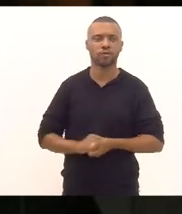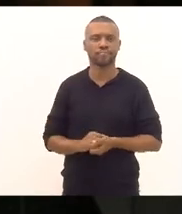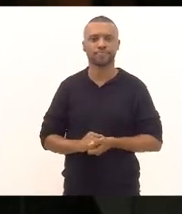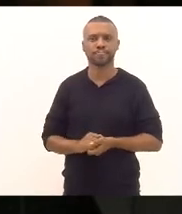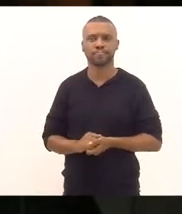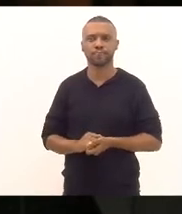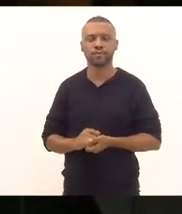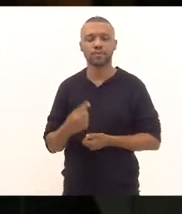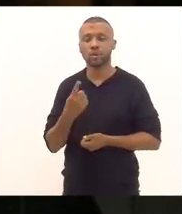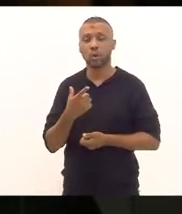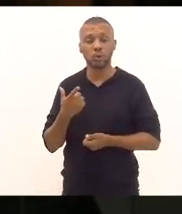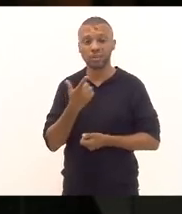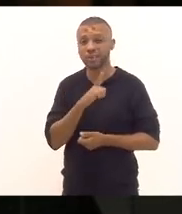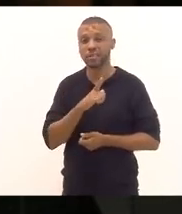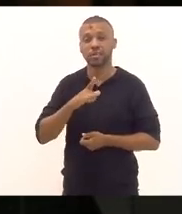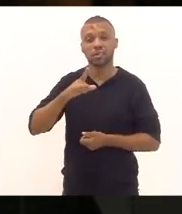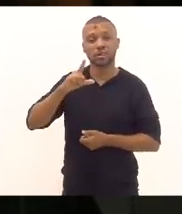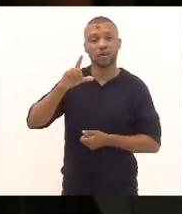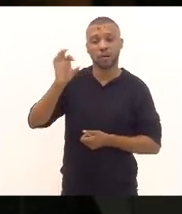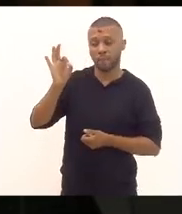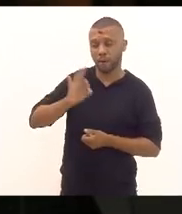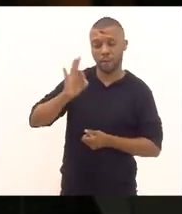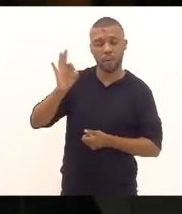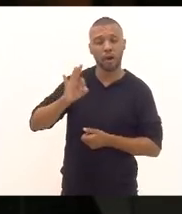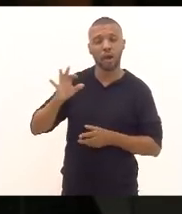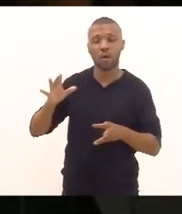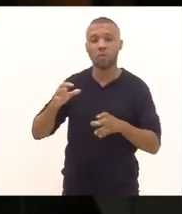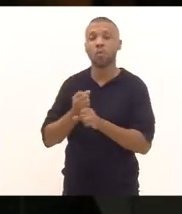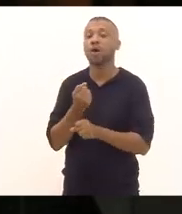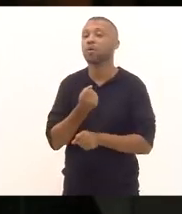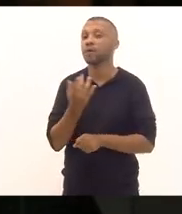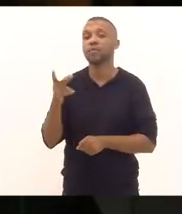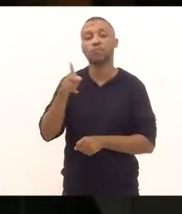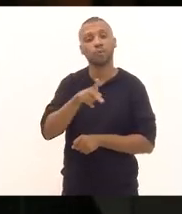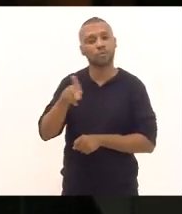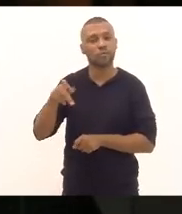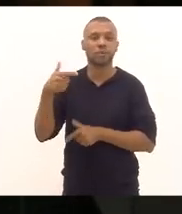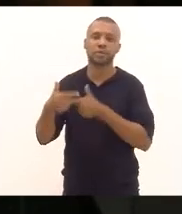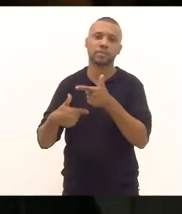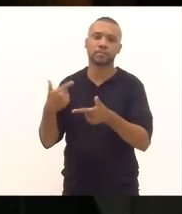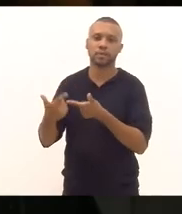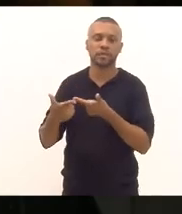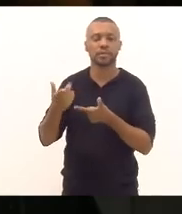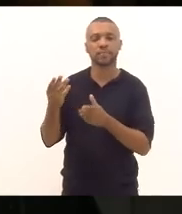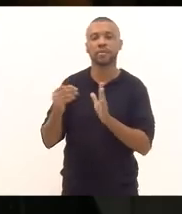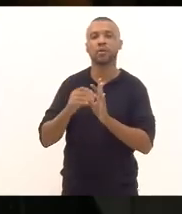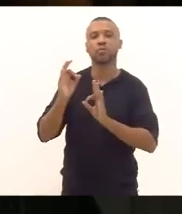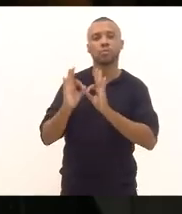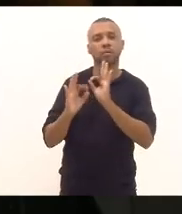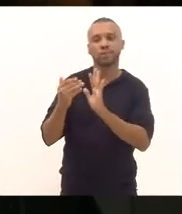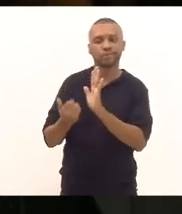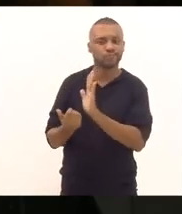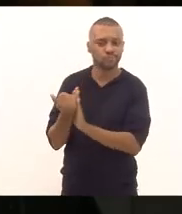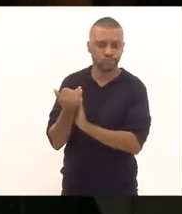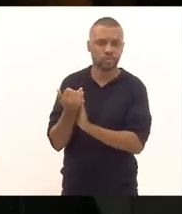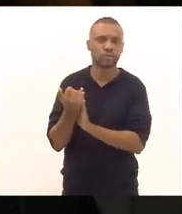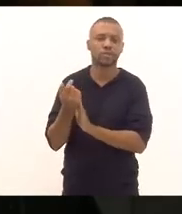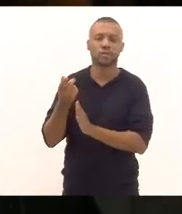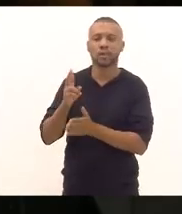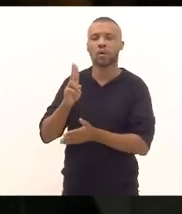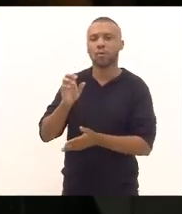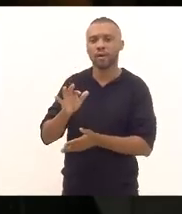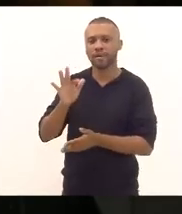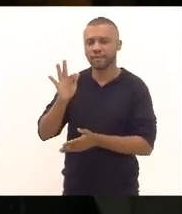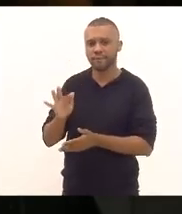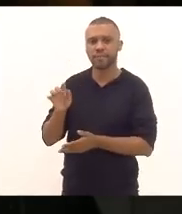é para que atingisse o número de professores que estava no planejamento inicial original da instituição